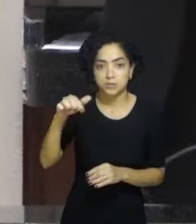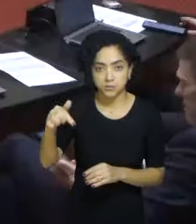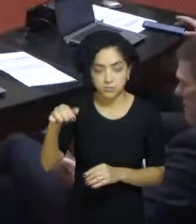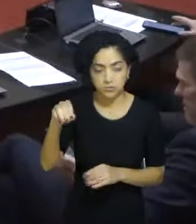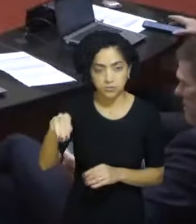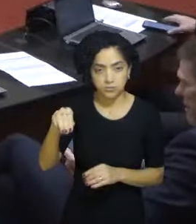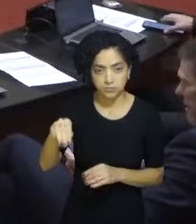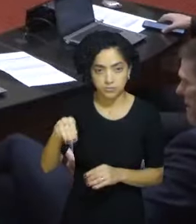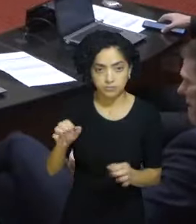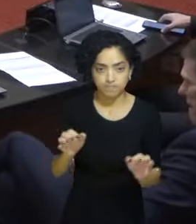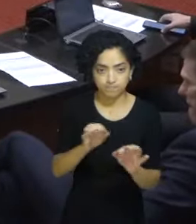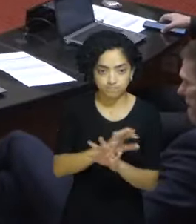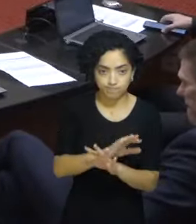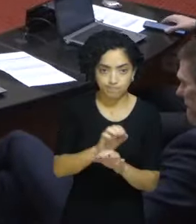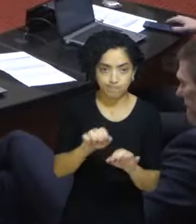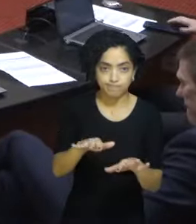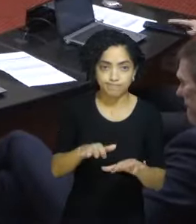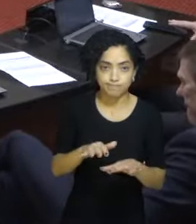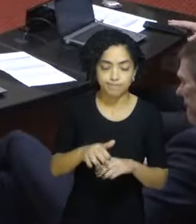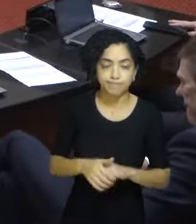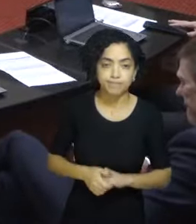16h57. Está encerrada a presente sessão.